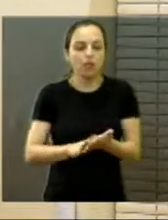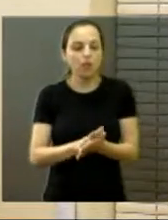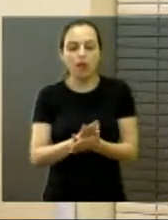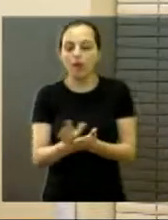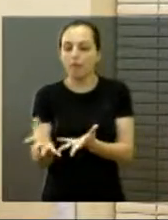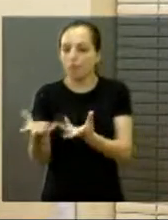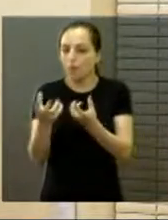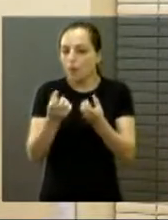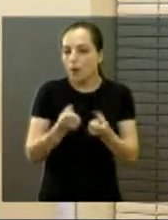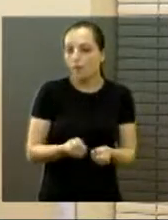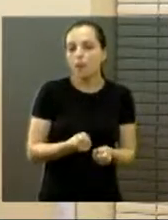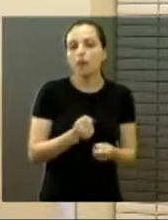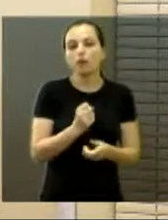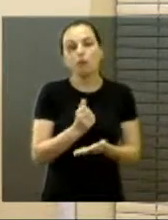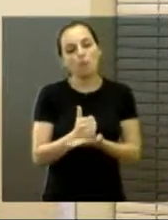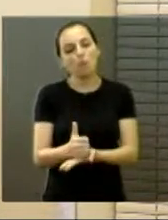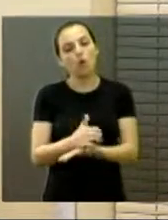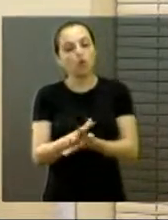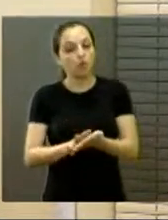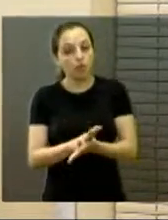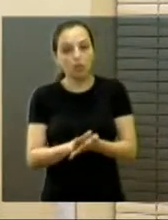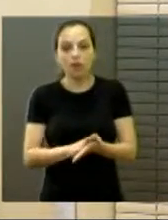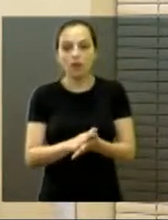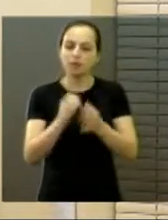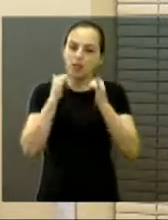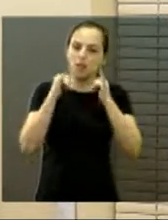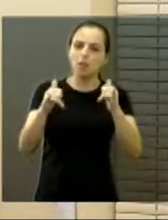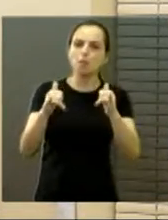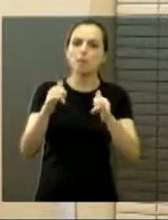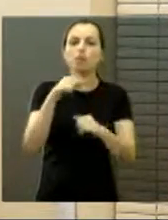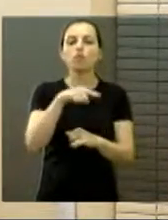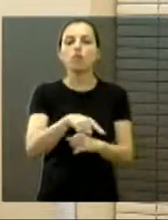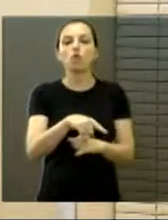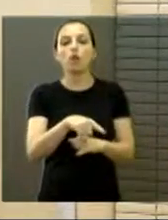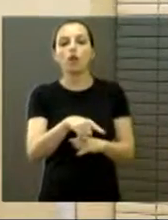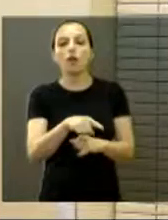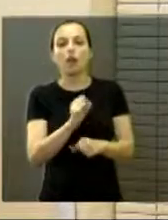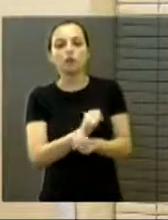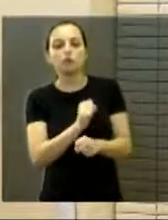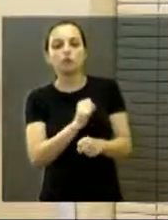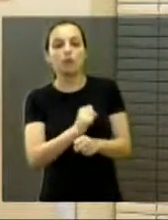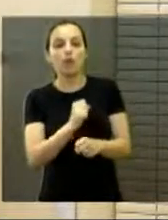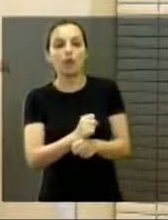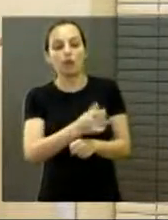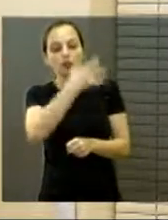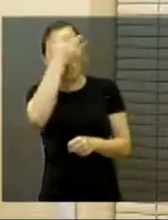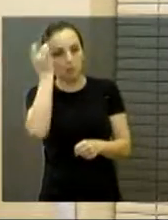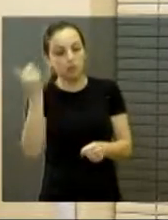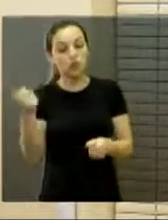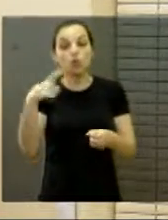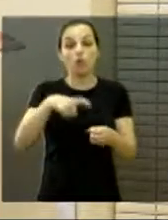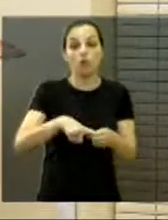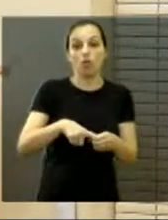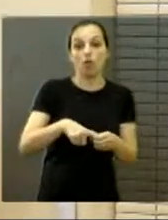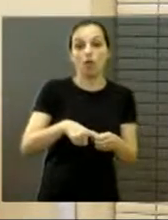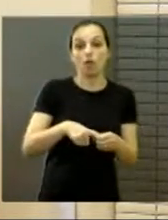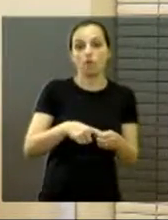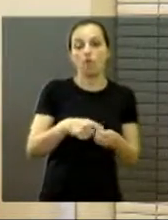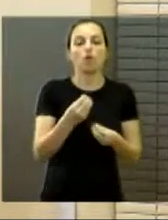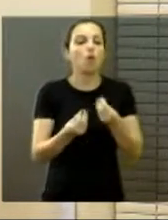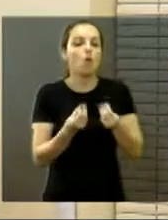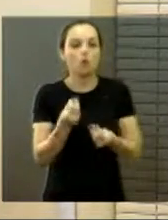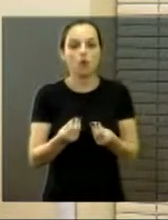acolhimento de ninguém, como a imprensa ficou fazendo plantão na delegacia para ver se a pessoa voltava com a prova. E não cabe a